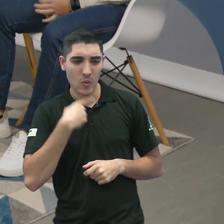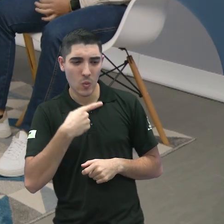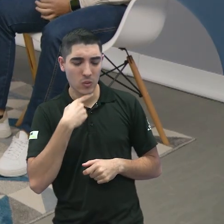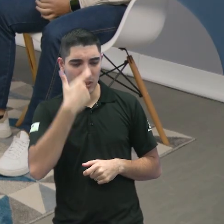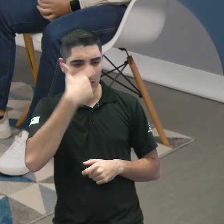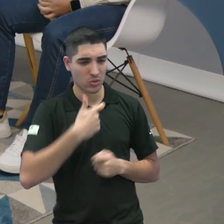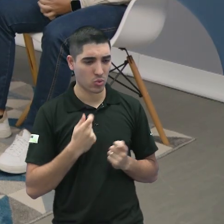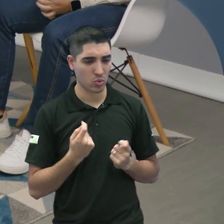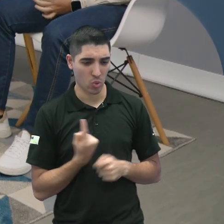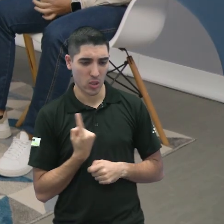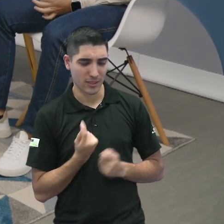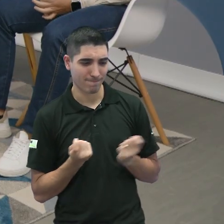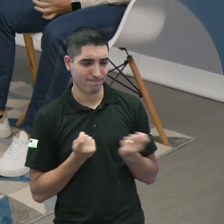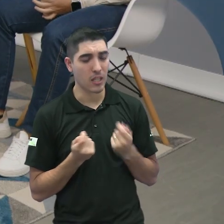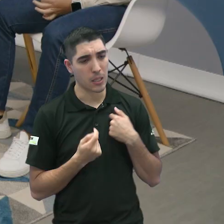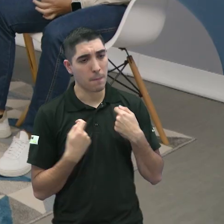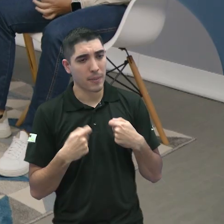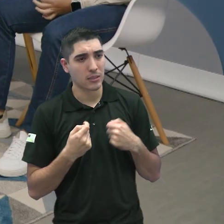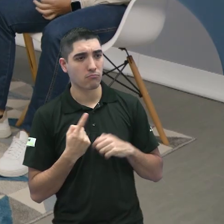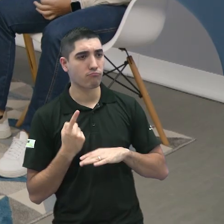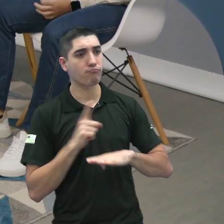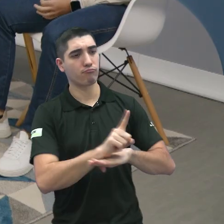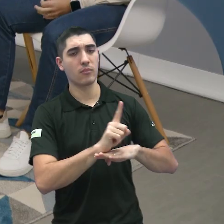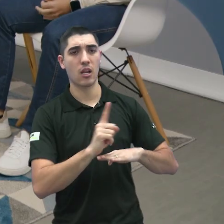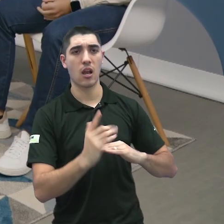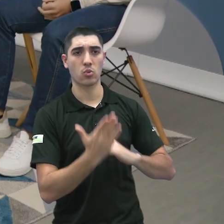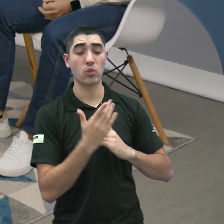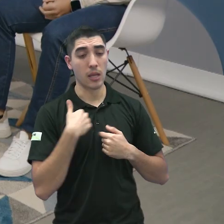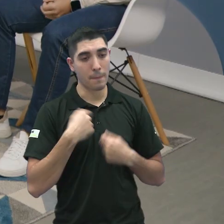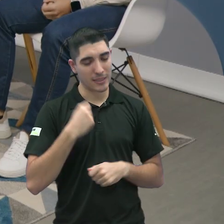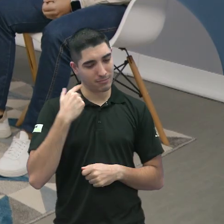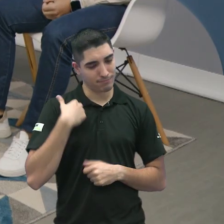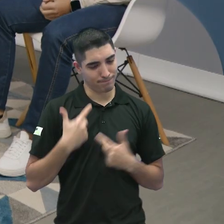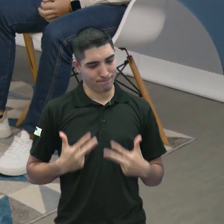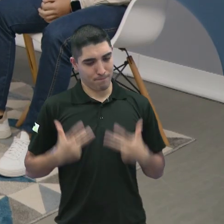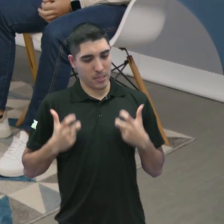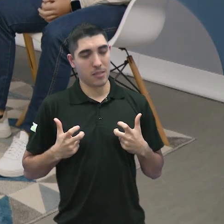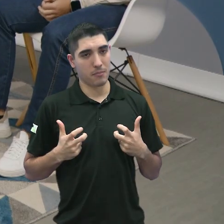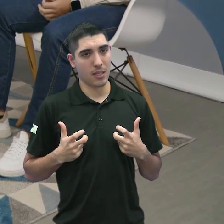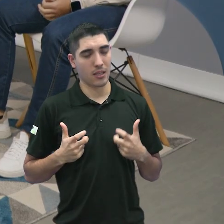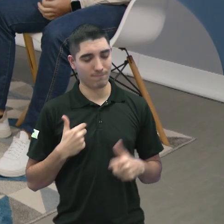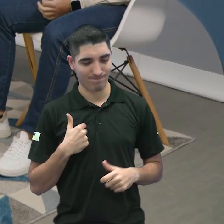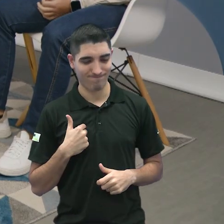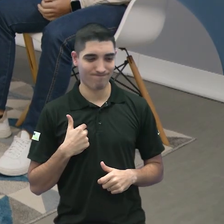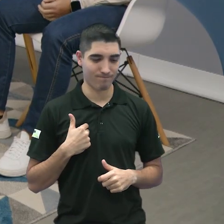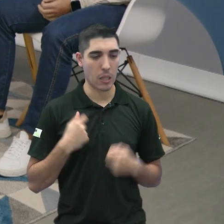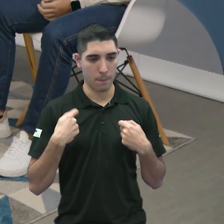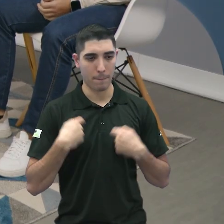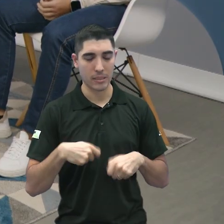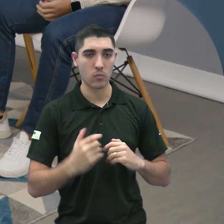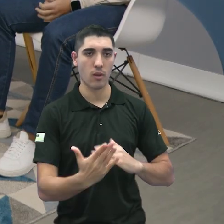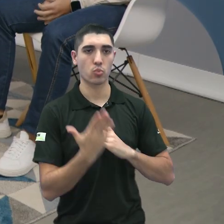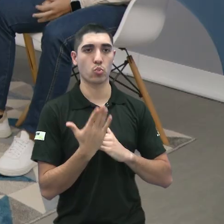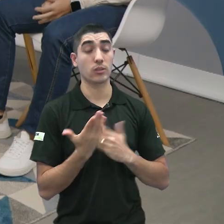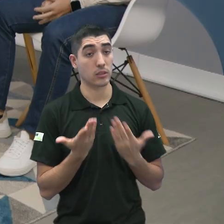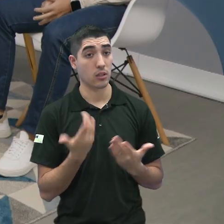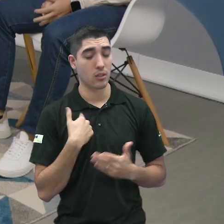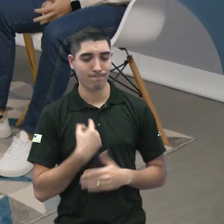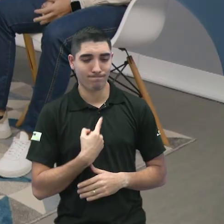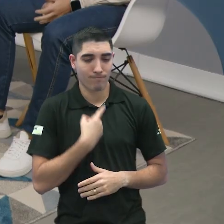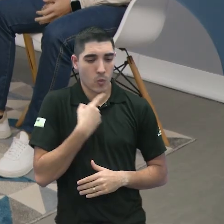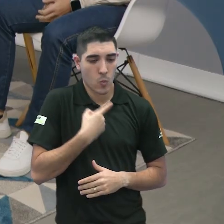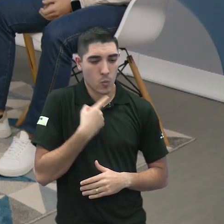dar conta disso sozinho, eu preciso de ajuda. Reconhecer, né, tem ali um equilíbrio.